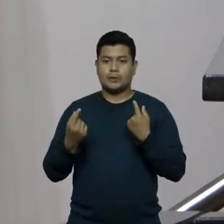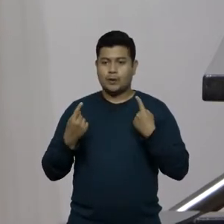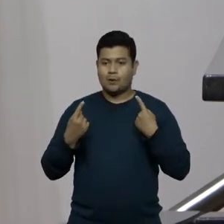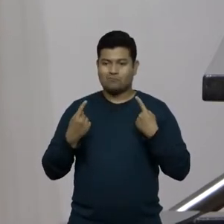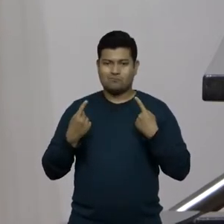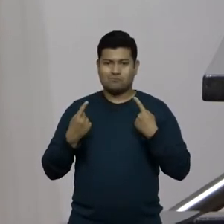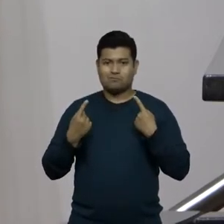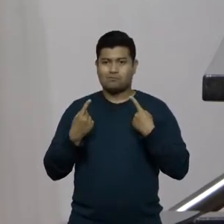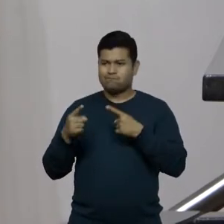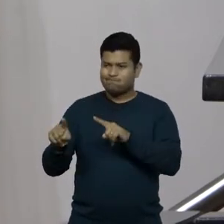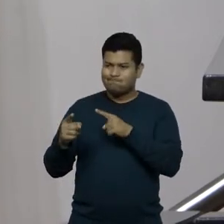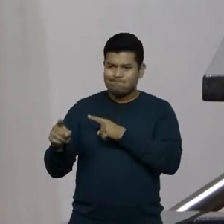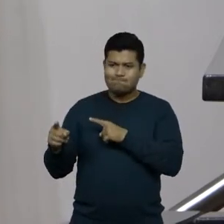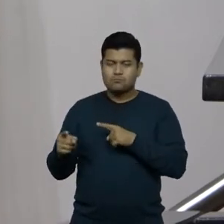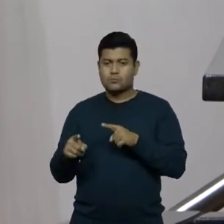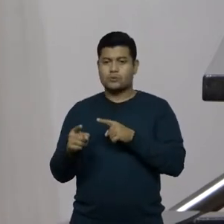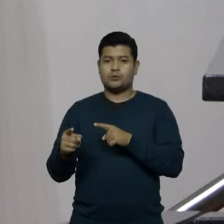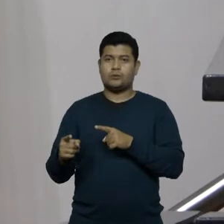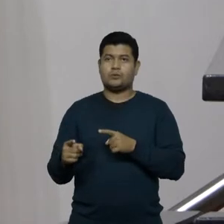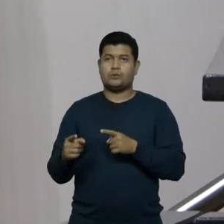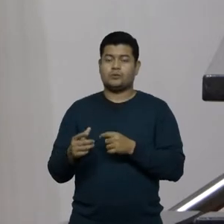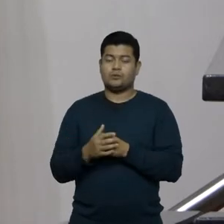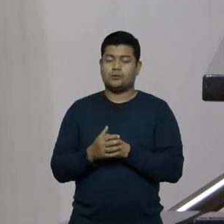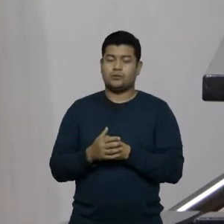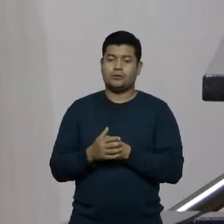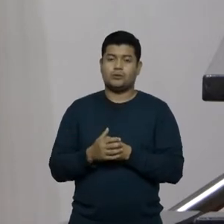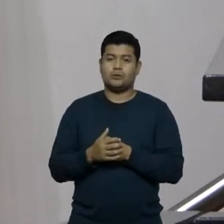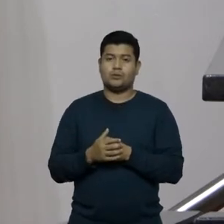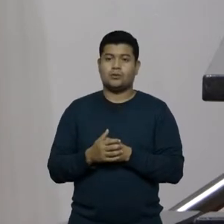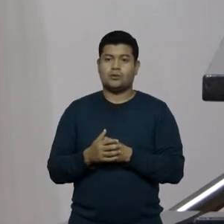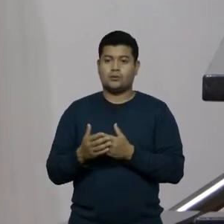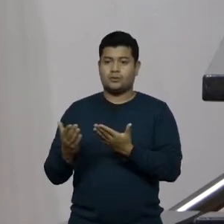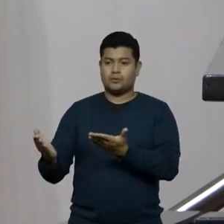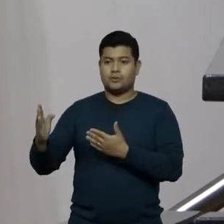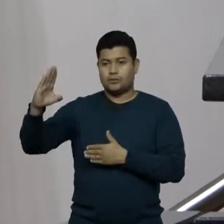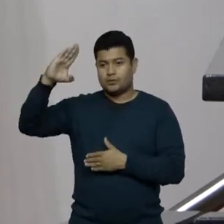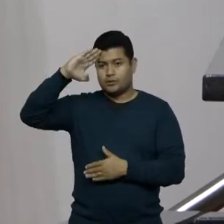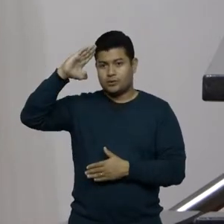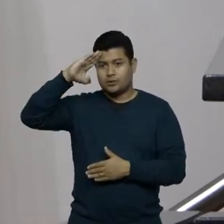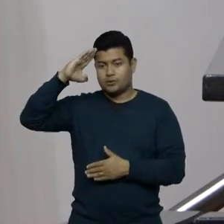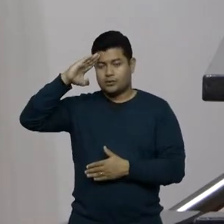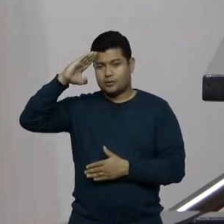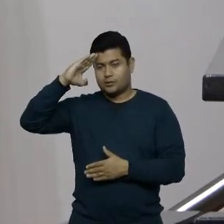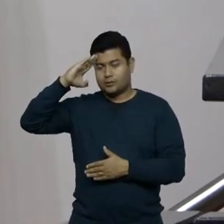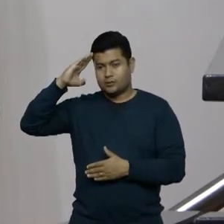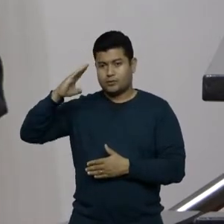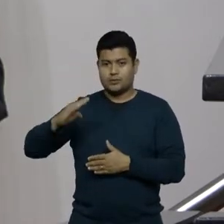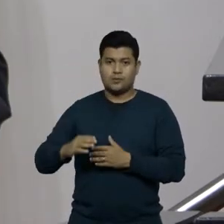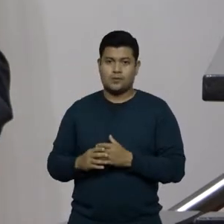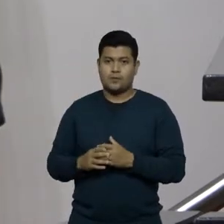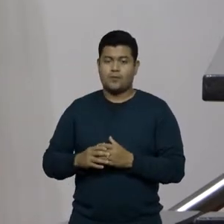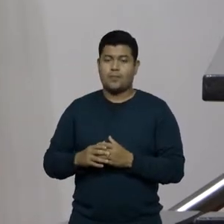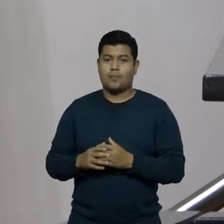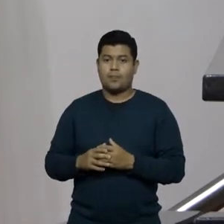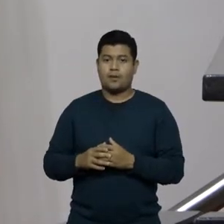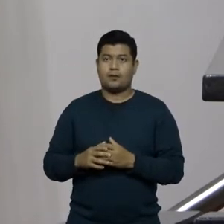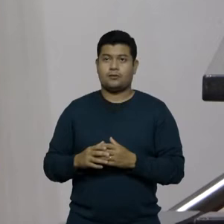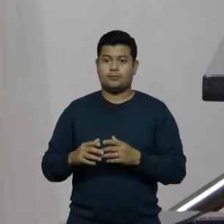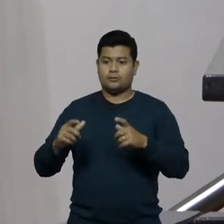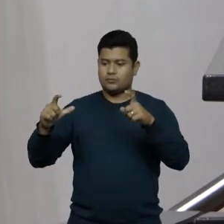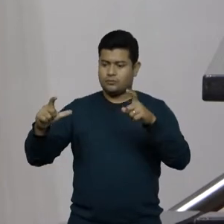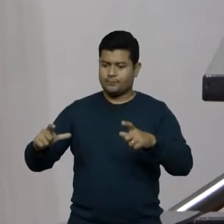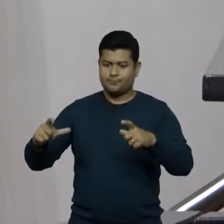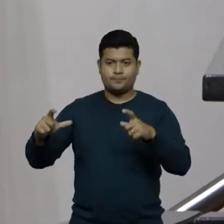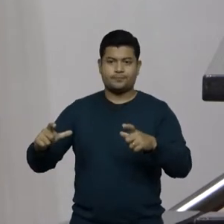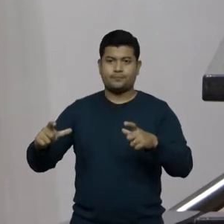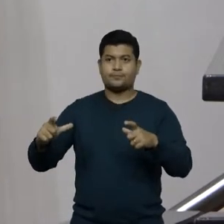com os Agentes do exército Nacional na localidade